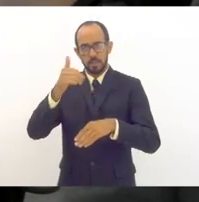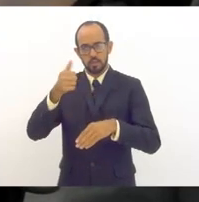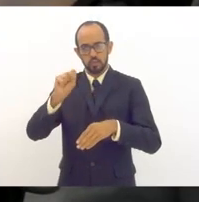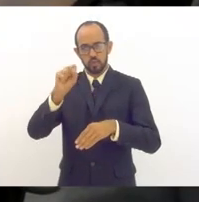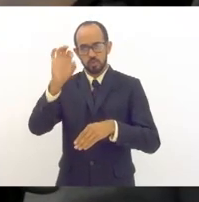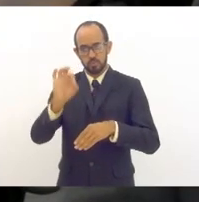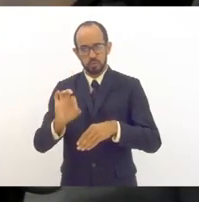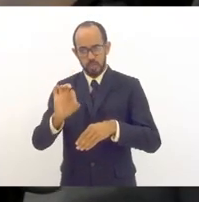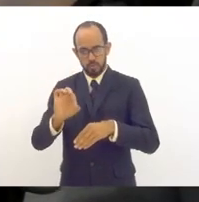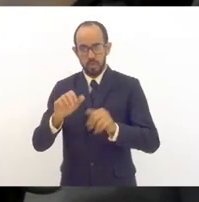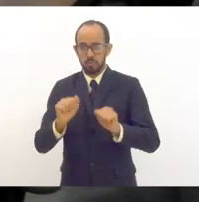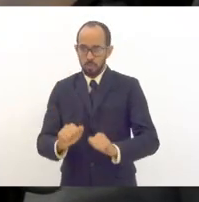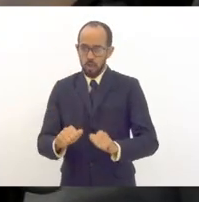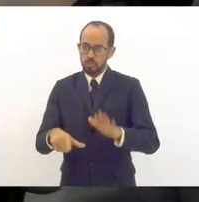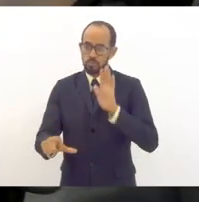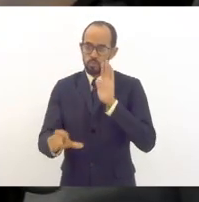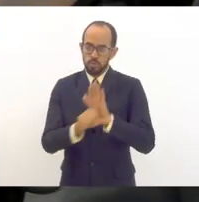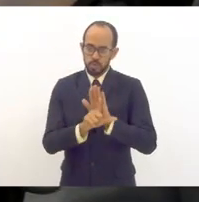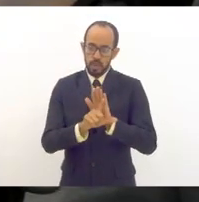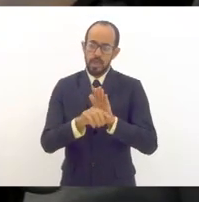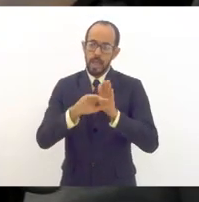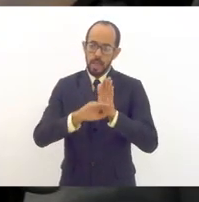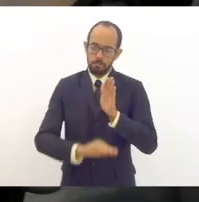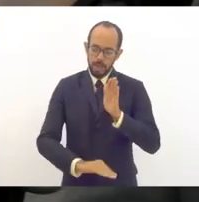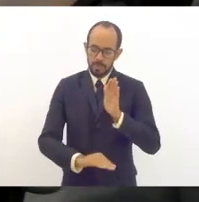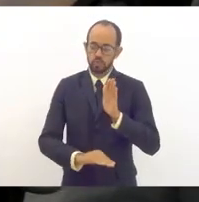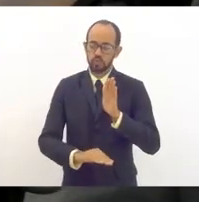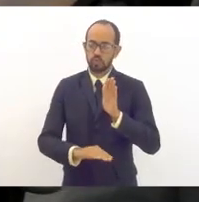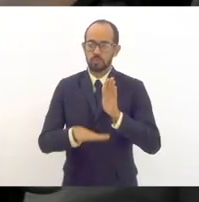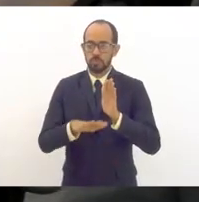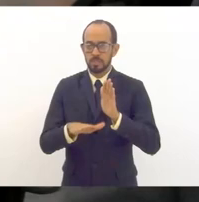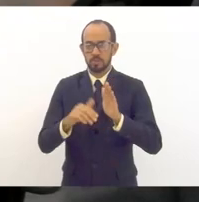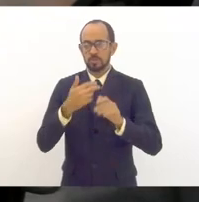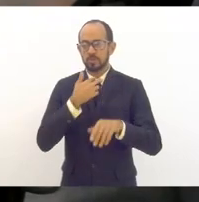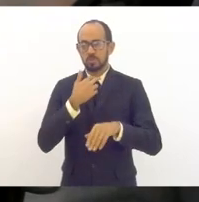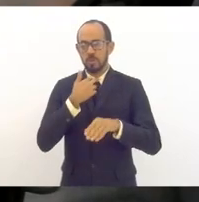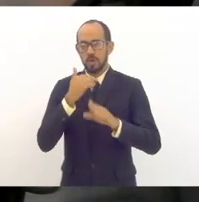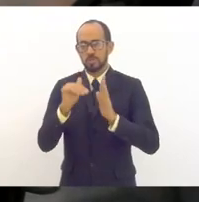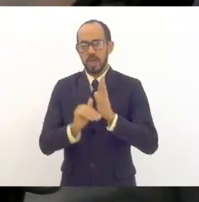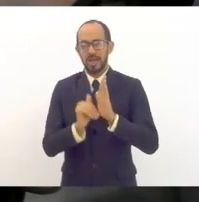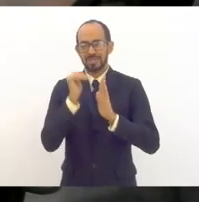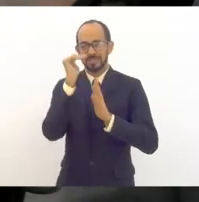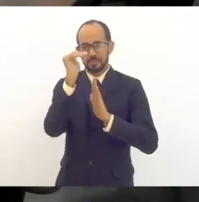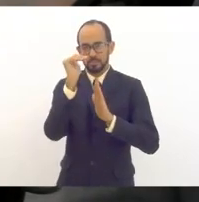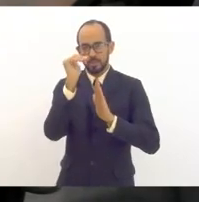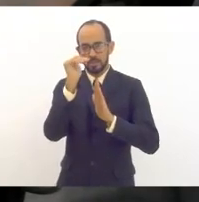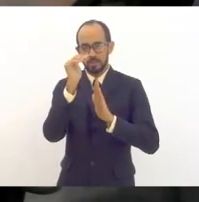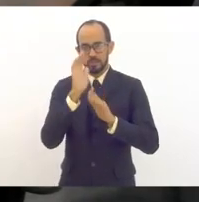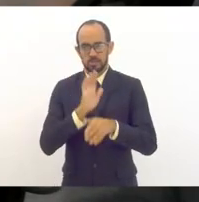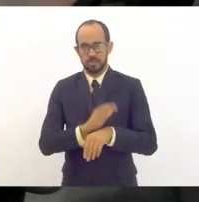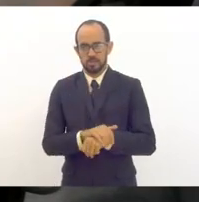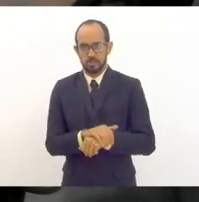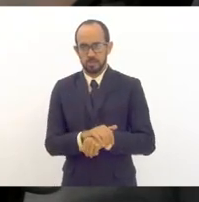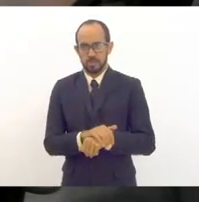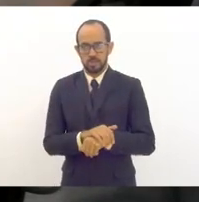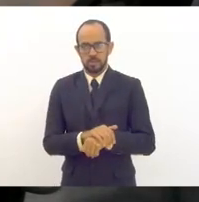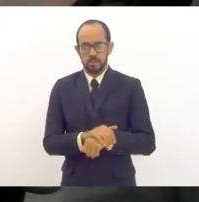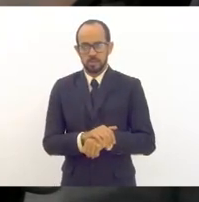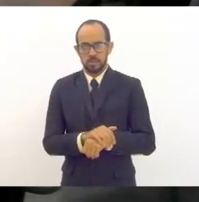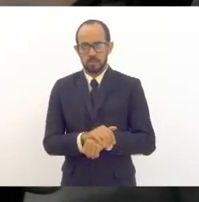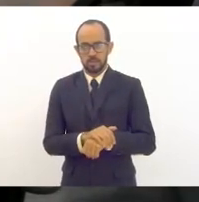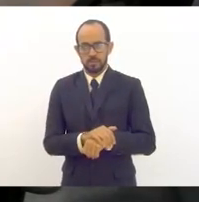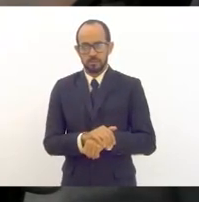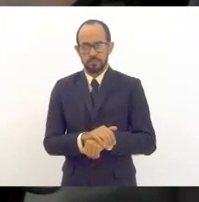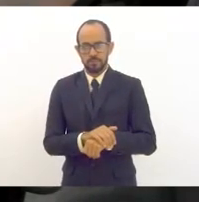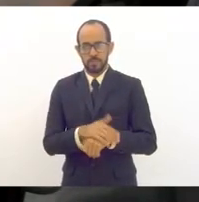abaixo dentro da sua autonomia Federativa mas a constituição dispõe que em normas gerais tributárias cabe a união quanto não